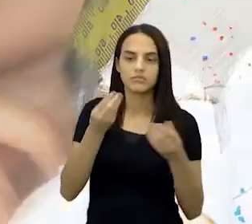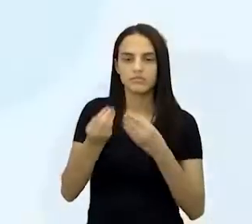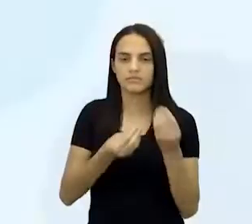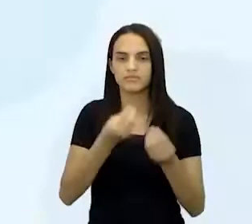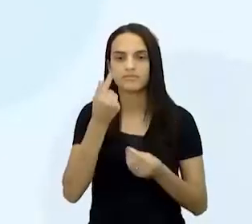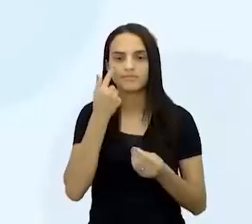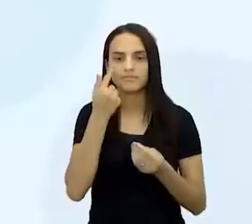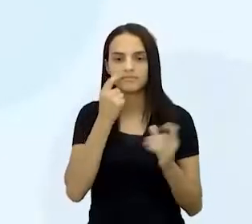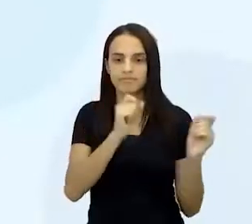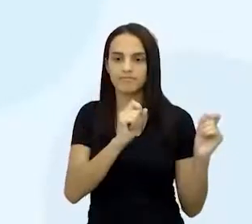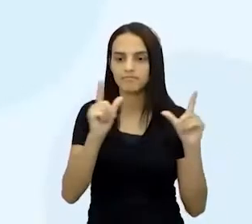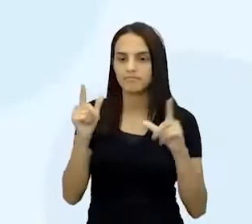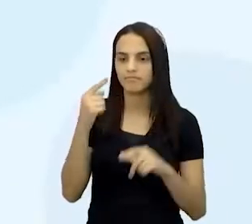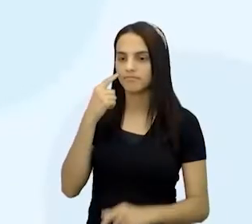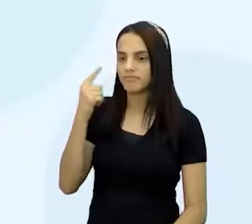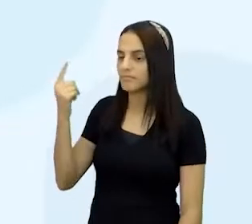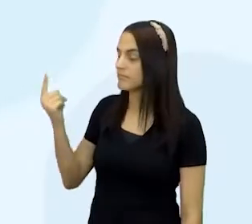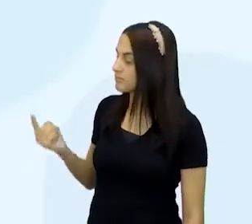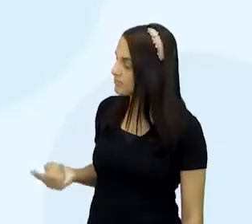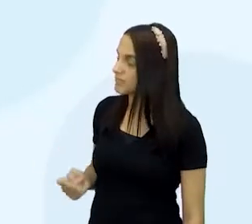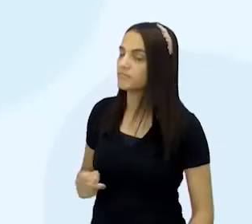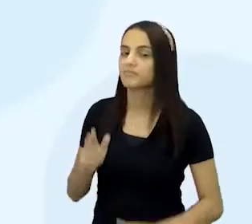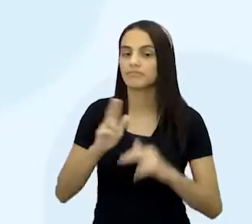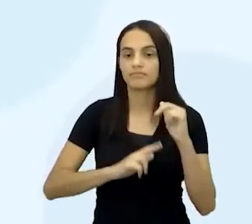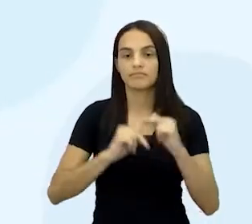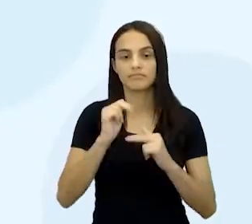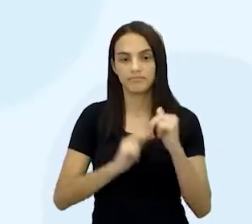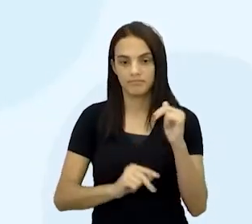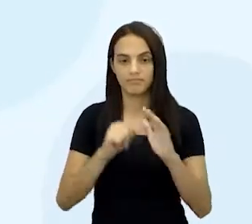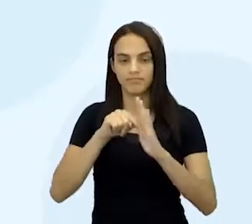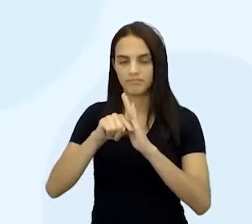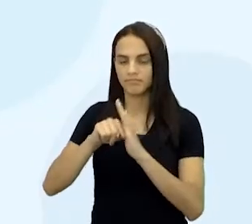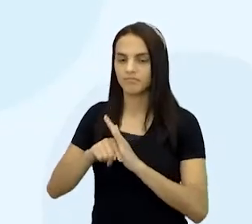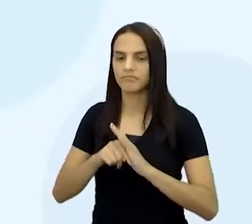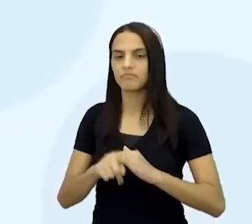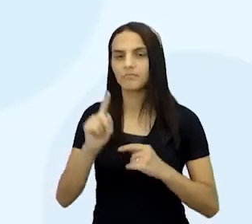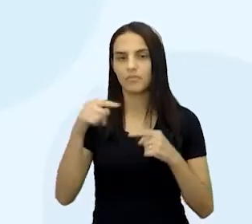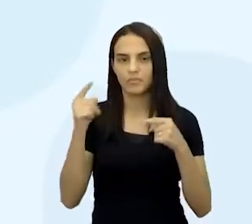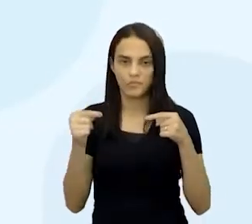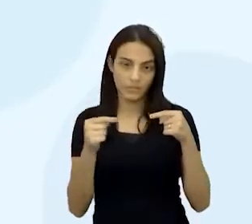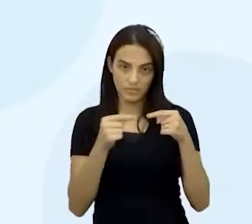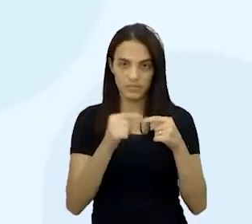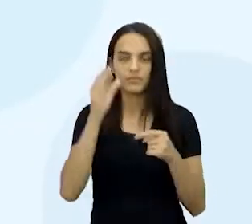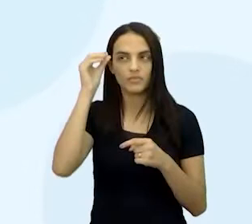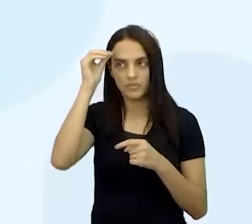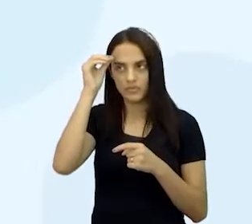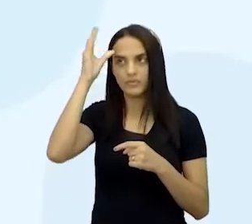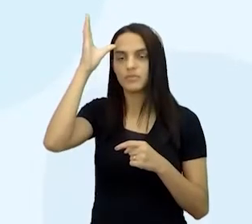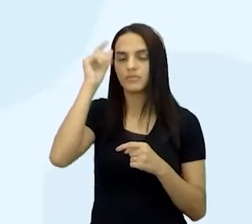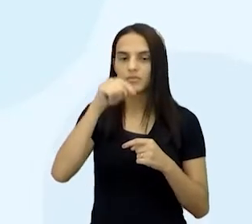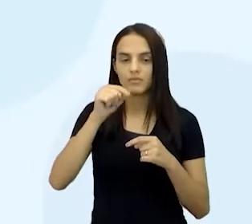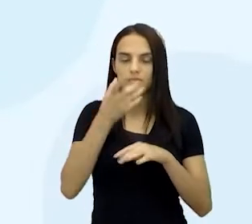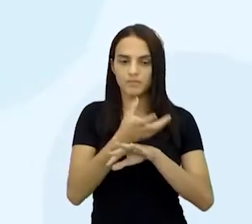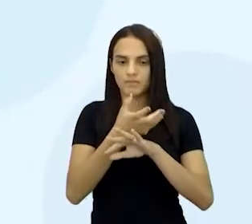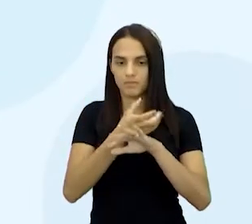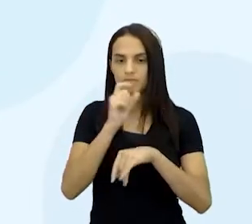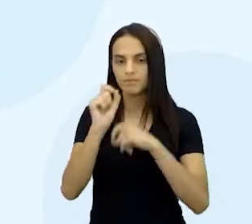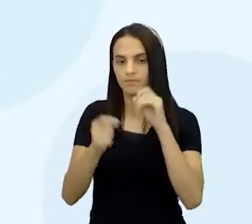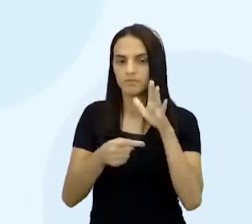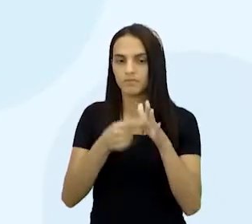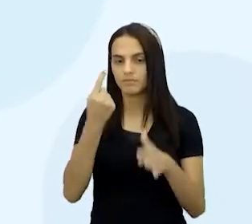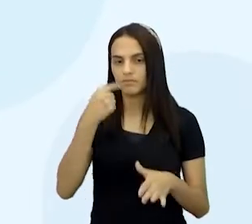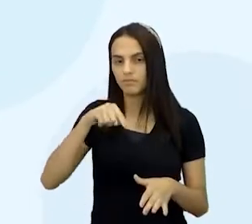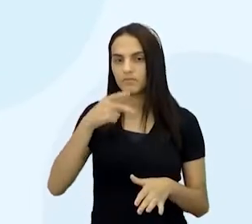tela. Nós temos aí, os elementos que nós vamos estudar, os nossos objetos de conhecimento do nosso componente. Primeiro, nós vamos falar